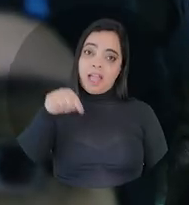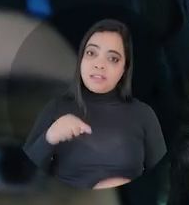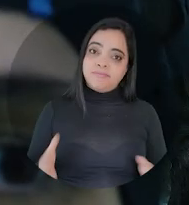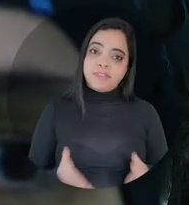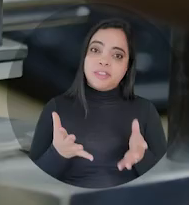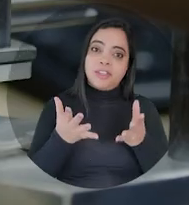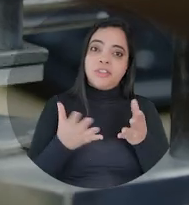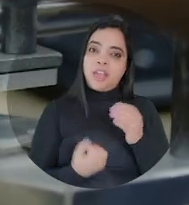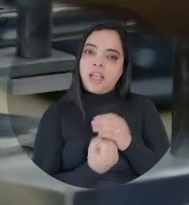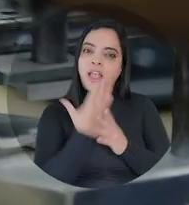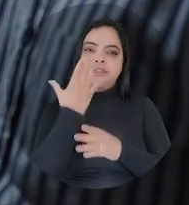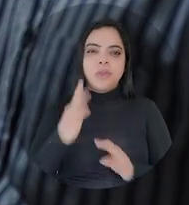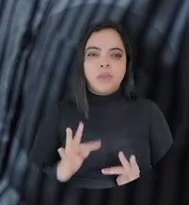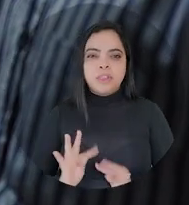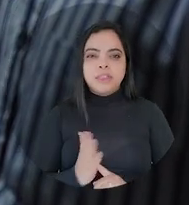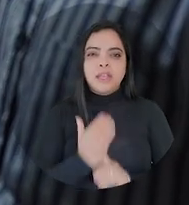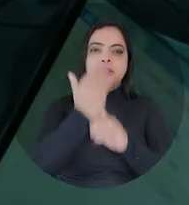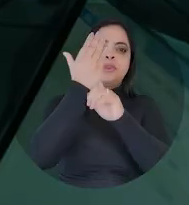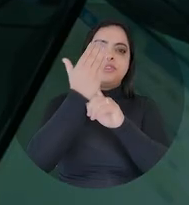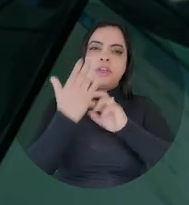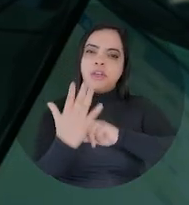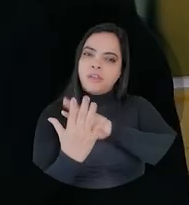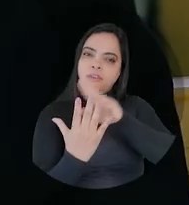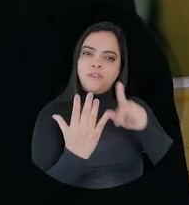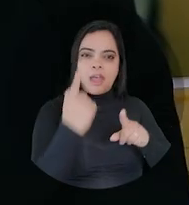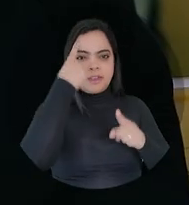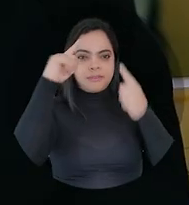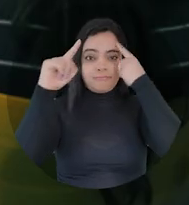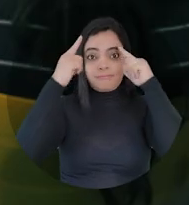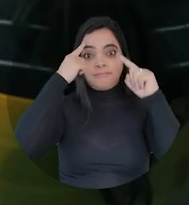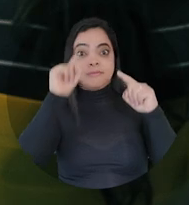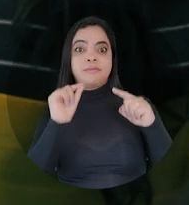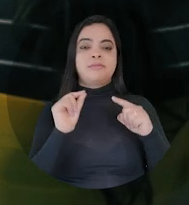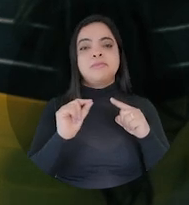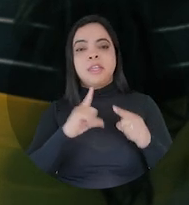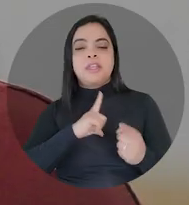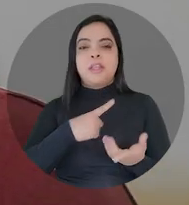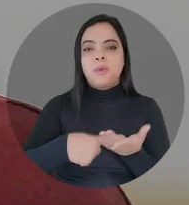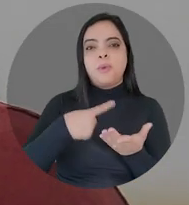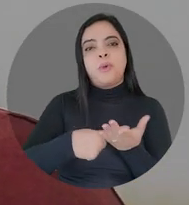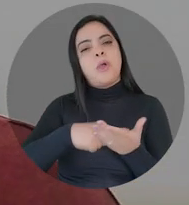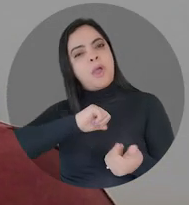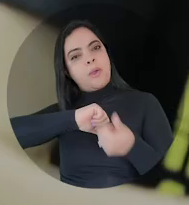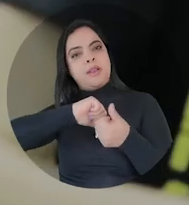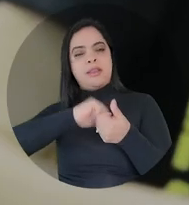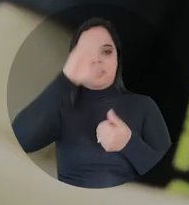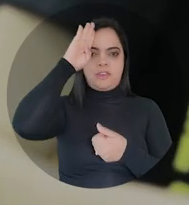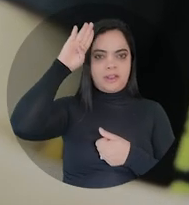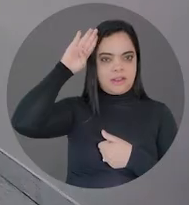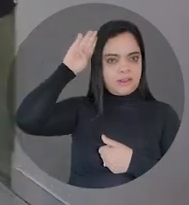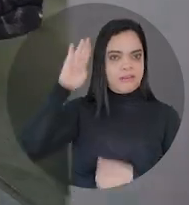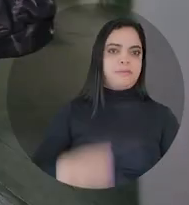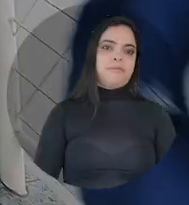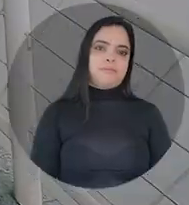a produção tecnológica que valoriza a pluralidade de ideias comprometidas com a qualidade